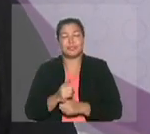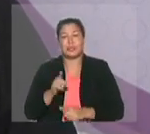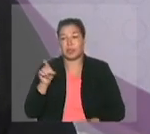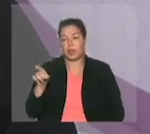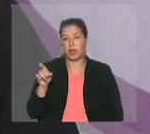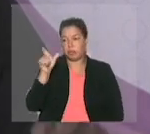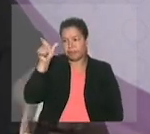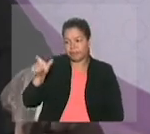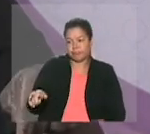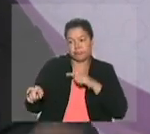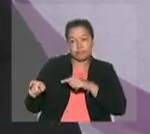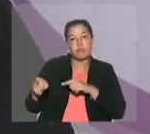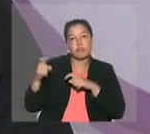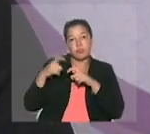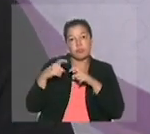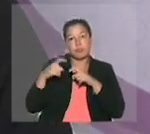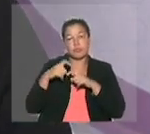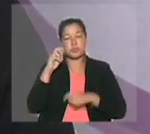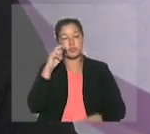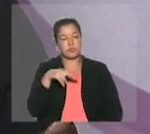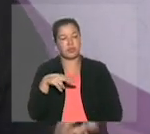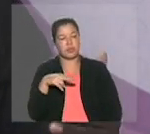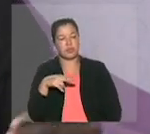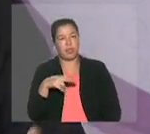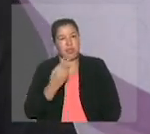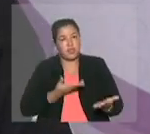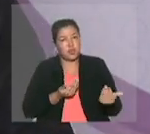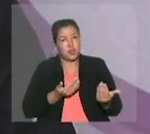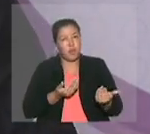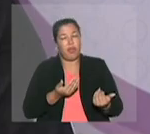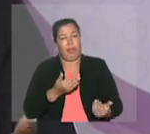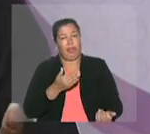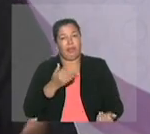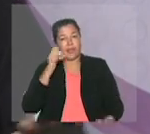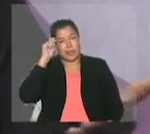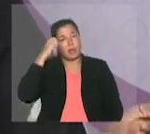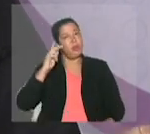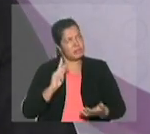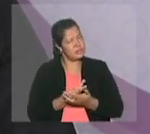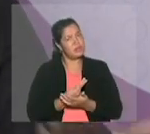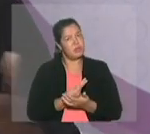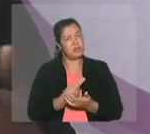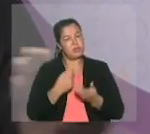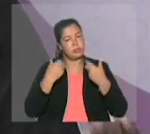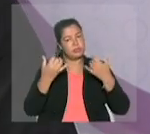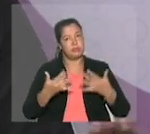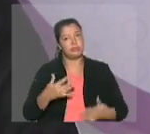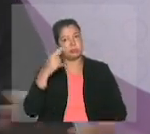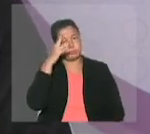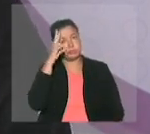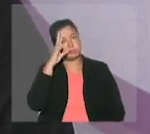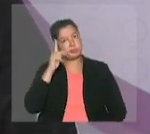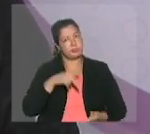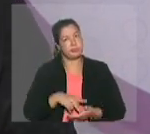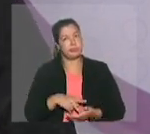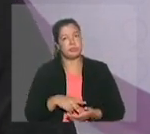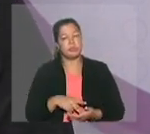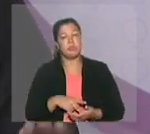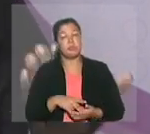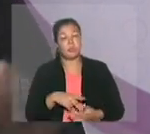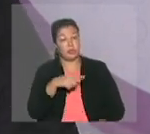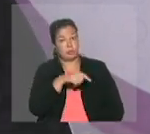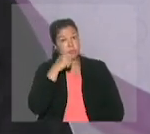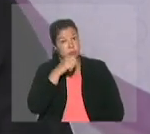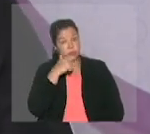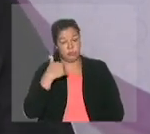médico, quando atende, porque vê uma jovem negra que aconteceu, estou citando aqui um caso